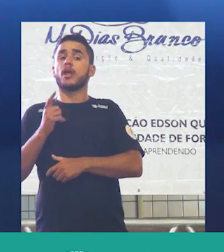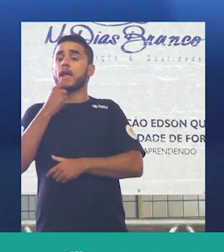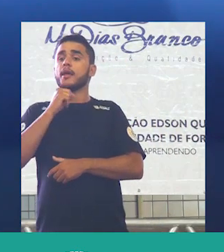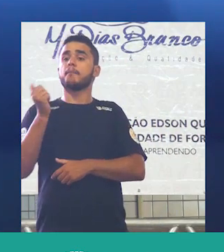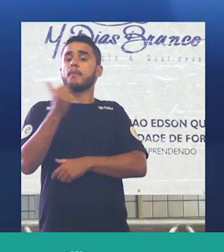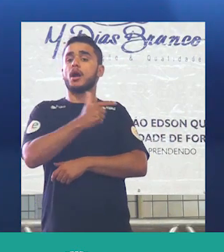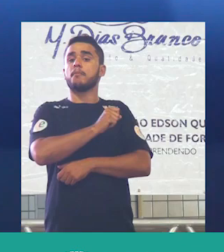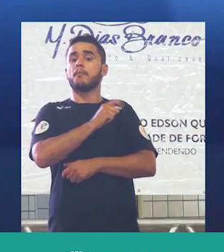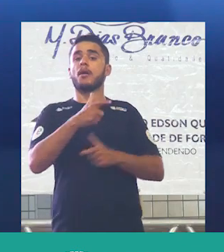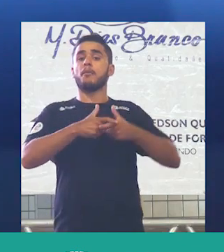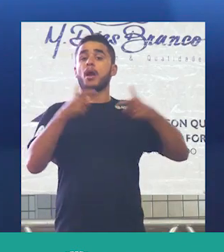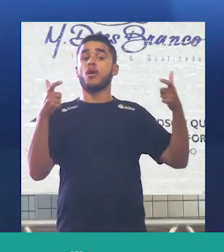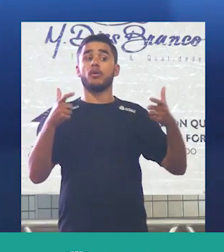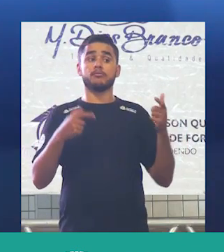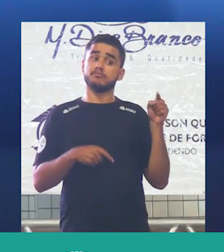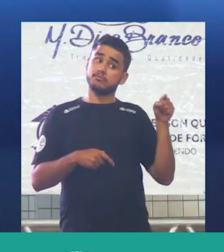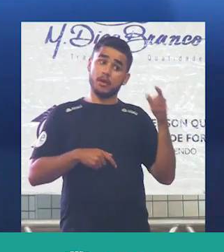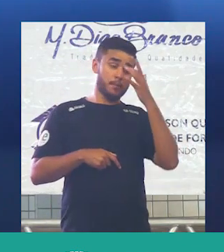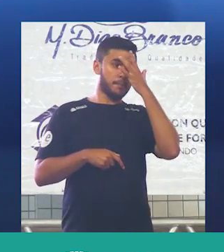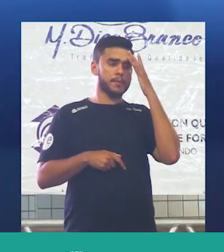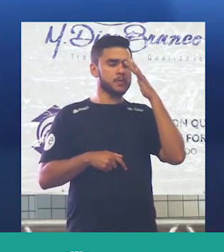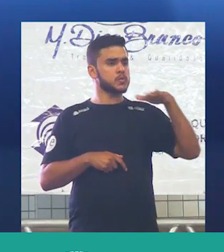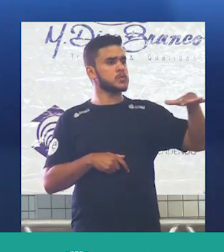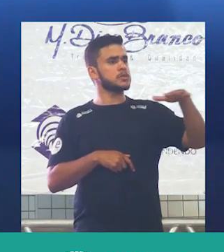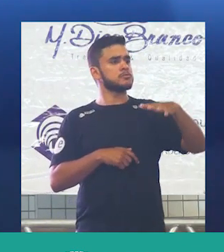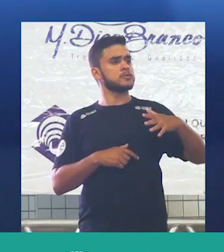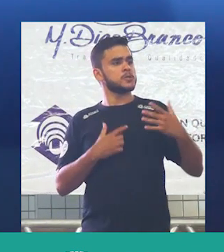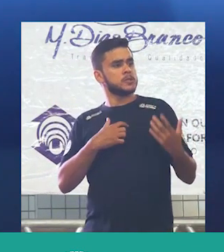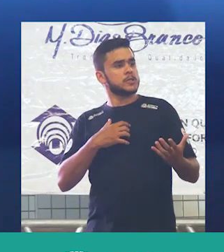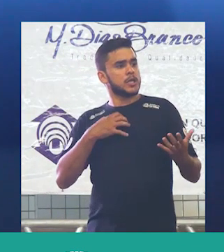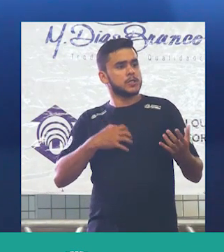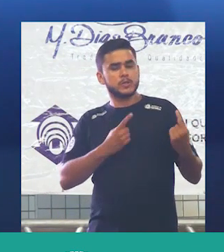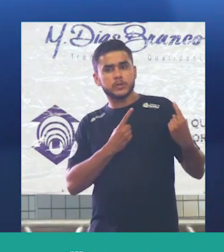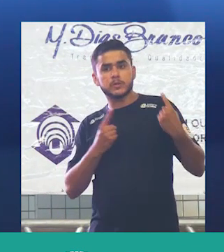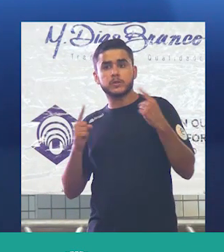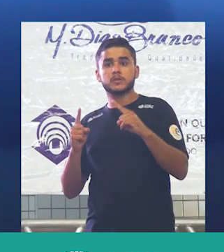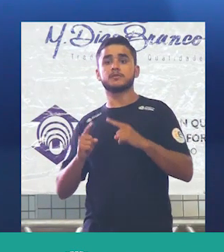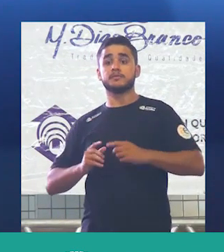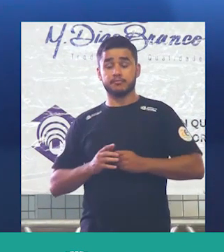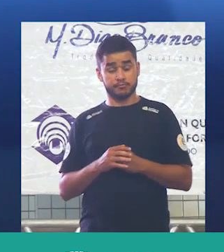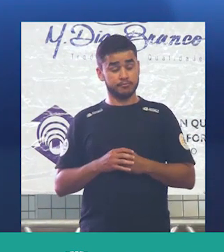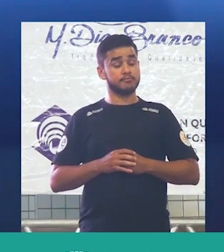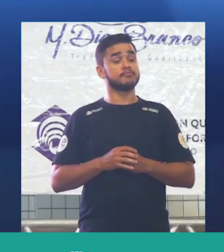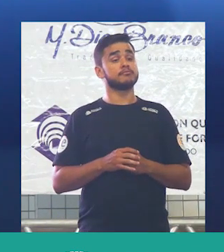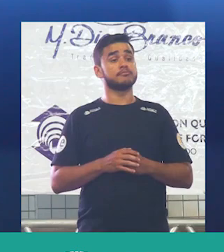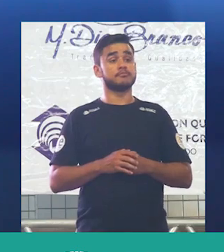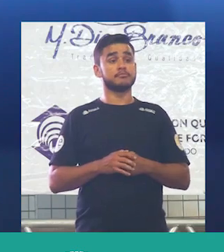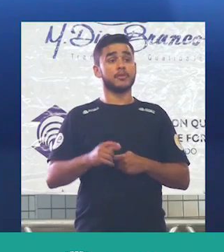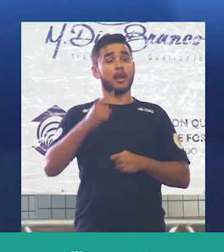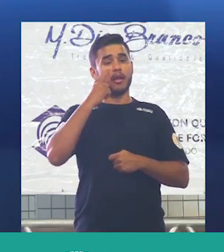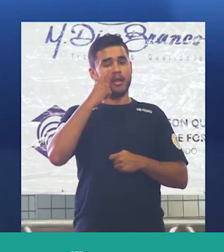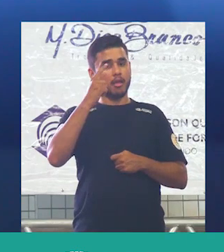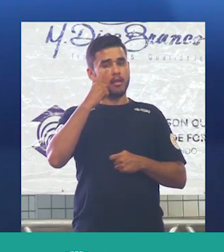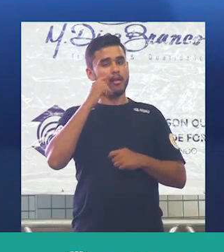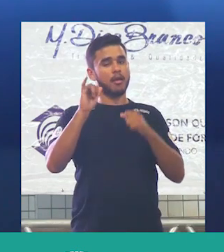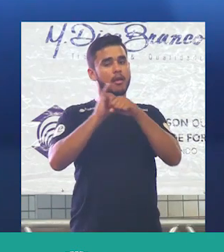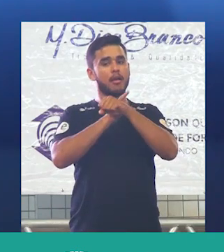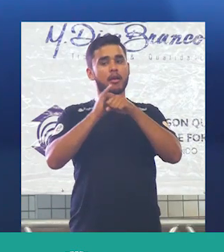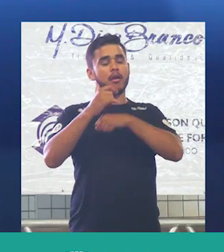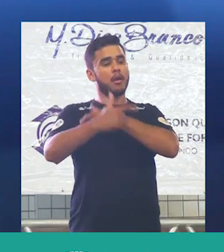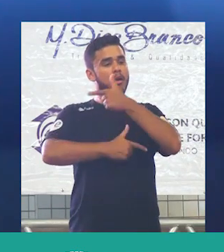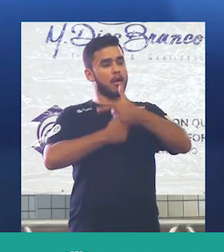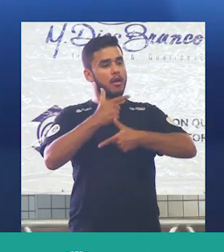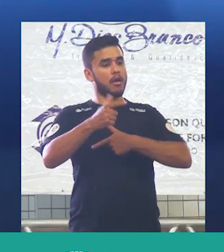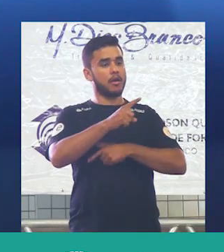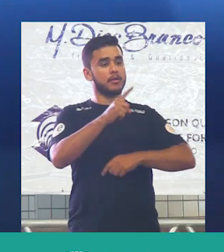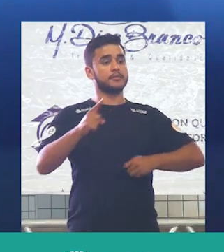Interessante. E como é que o povo não se rebela, né? Porque existem as estruturas de exploração,